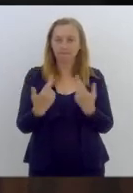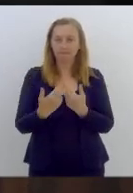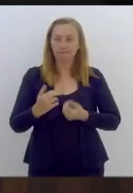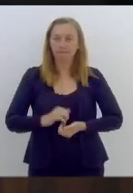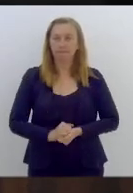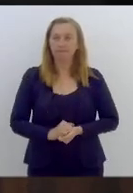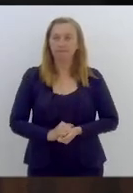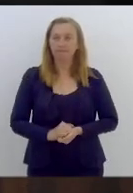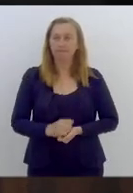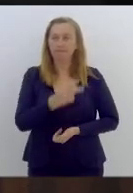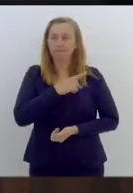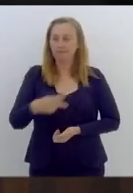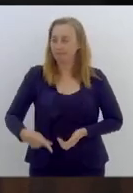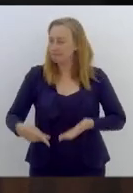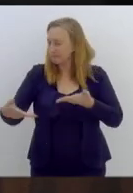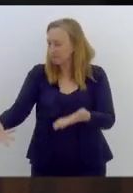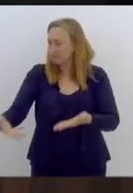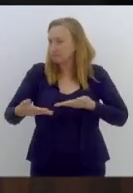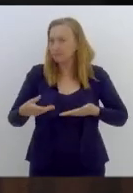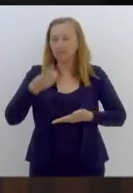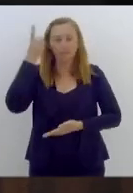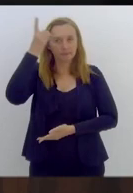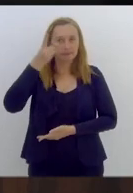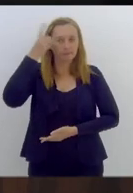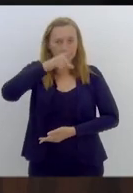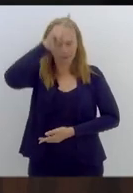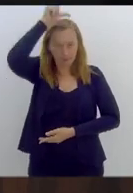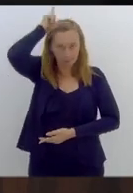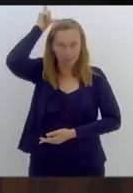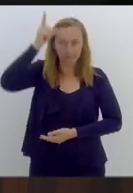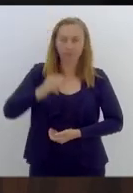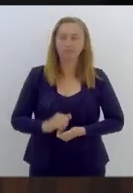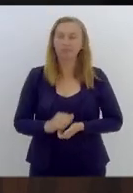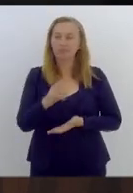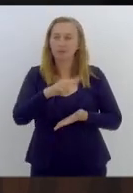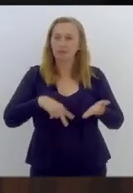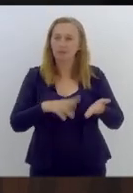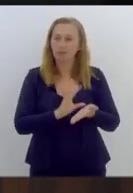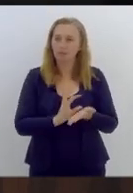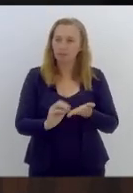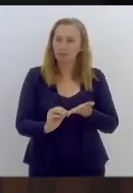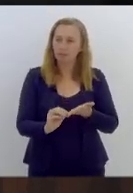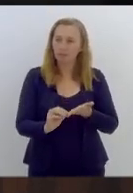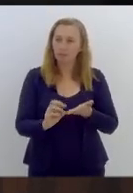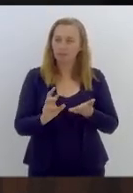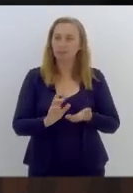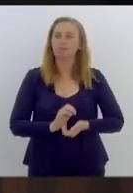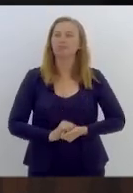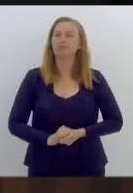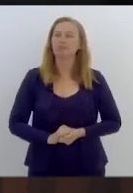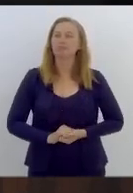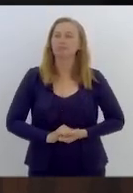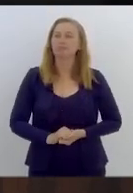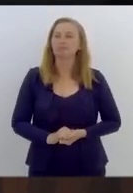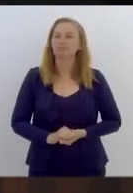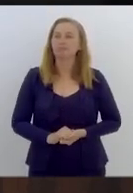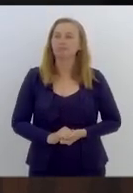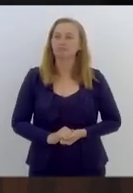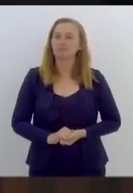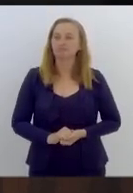a presidência convido o senhor Deputado Luiz Paulo para fazer a leitura da ata da sessão anterior